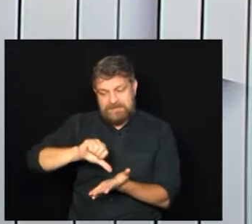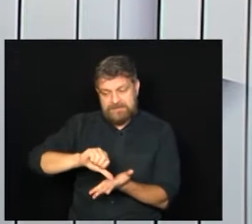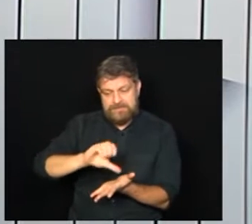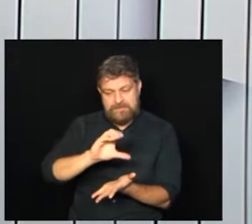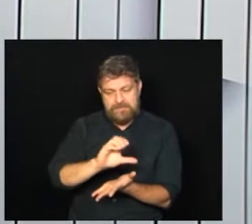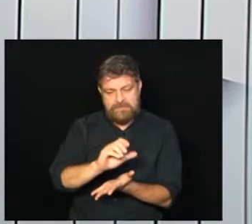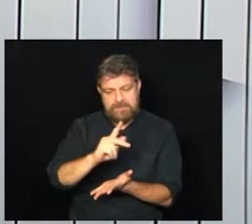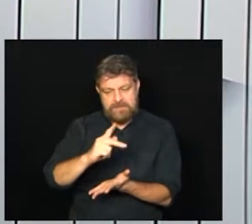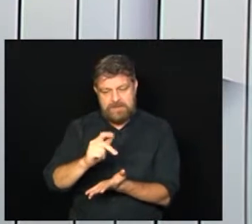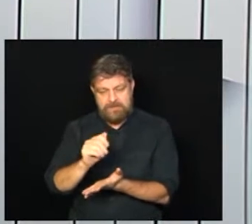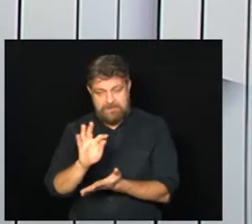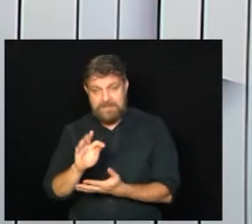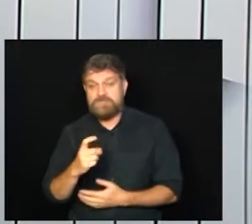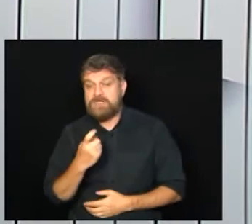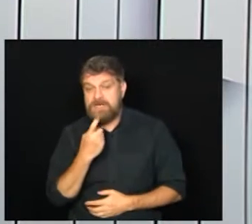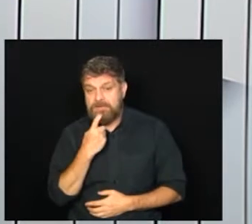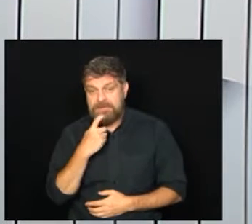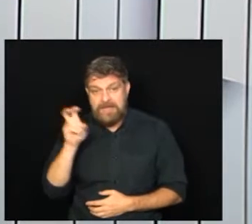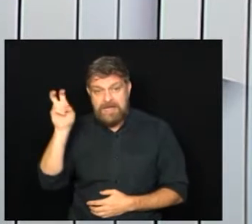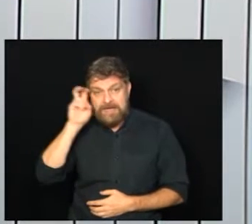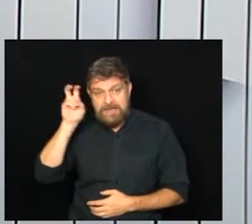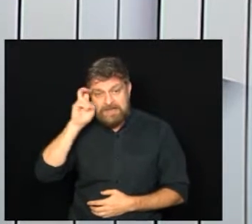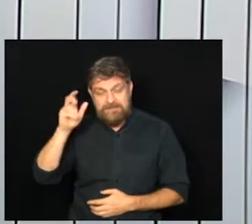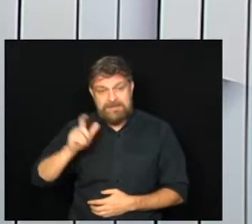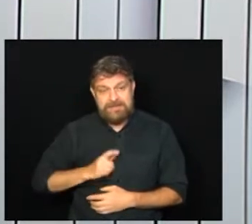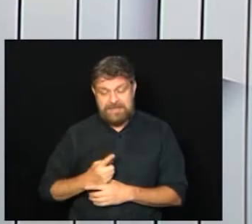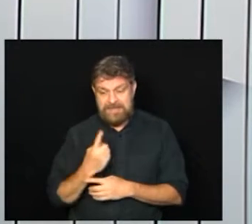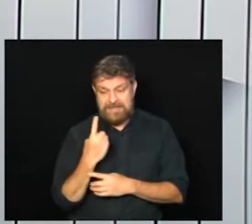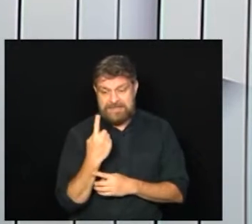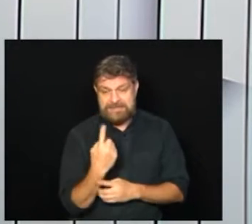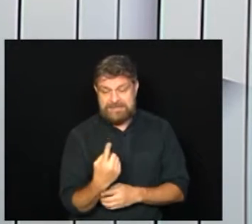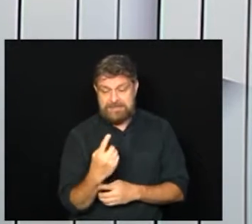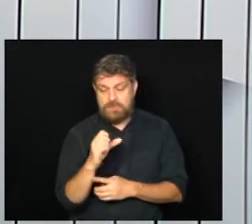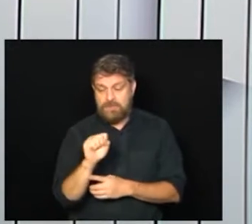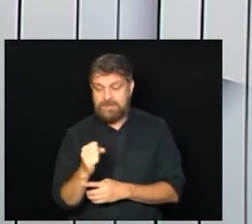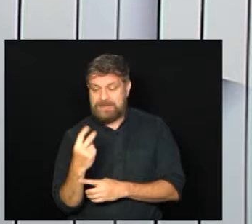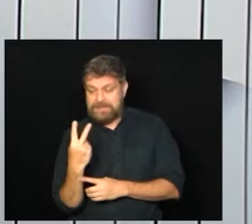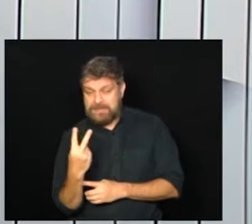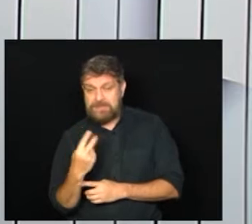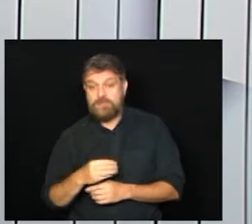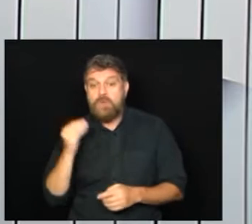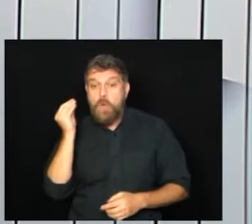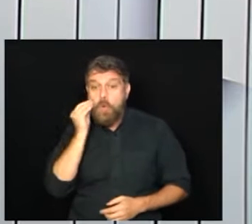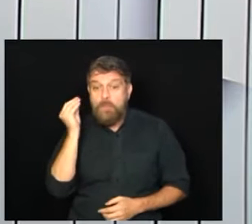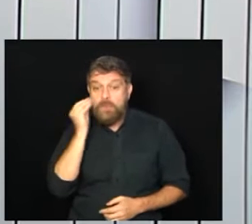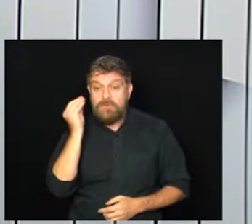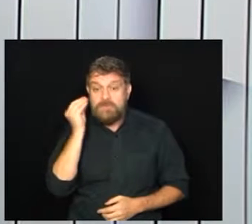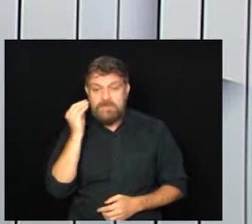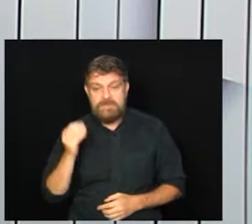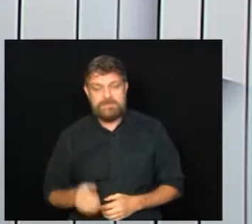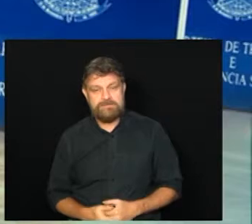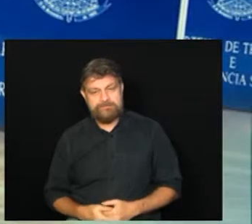Campinas, que nesta quinta-feira oferece 182 oportunidades.